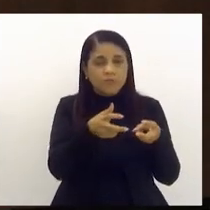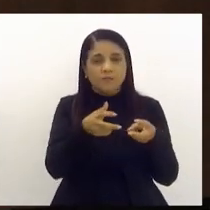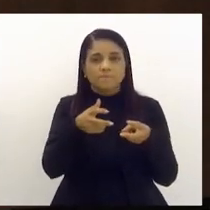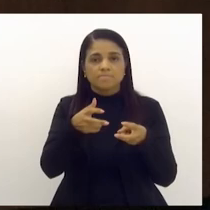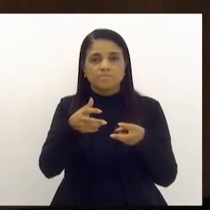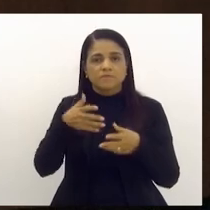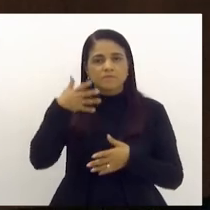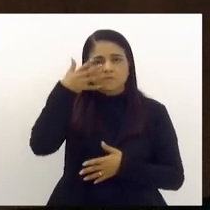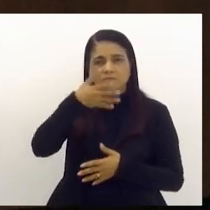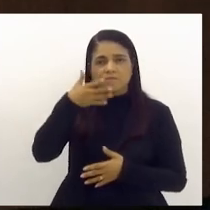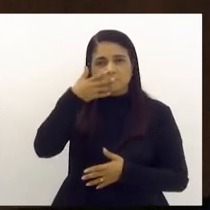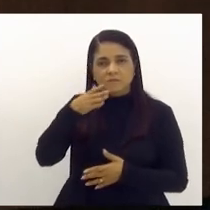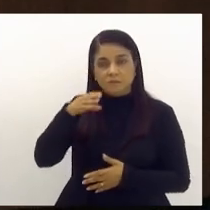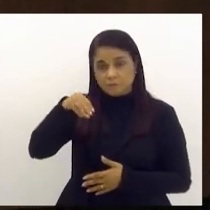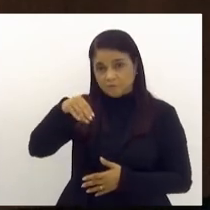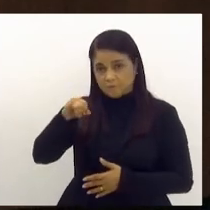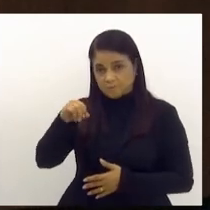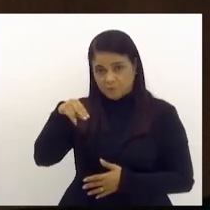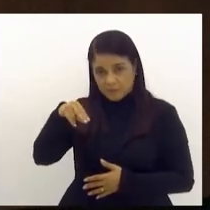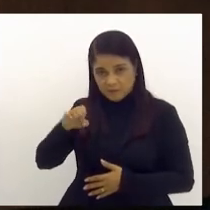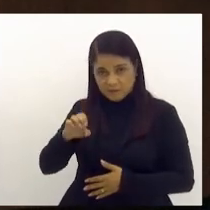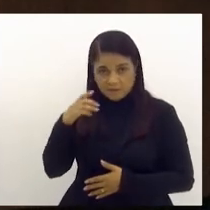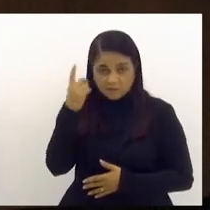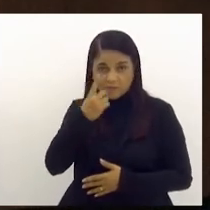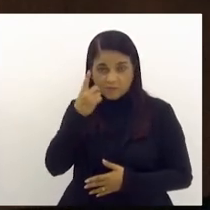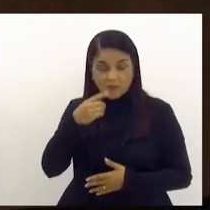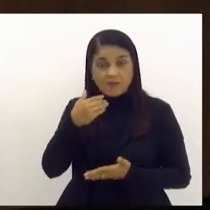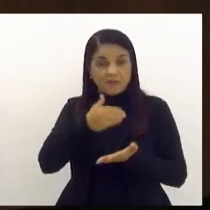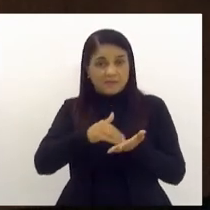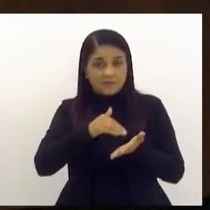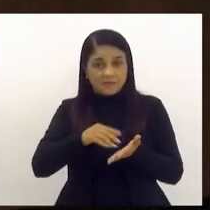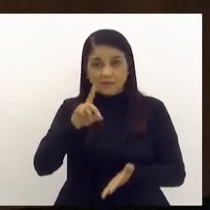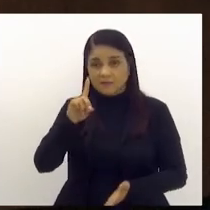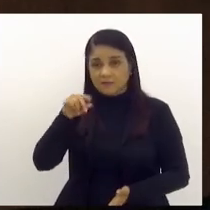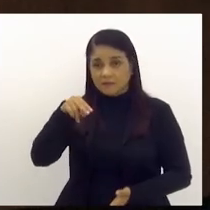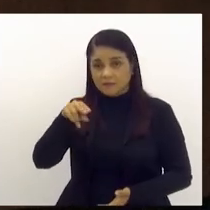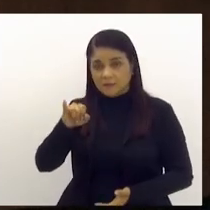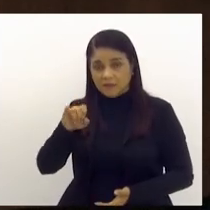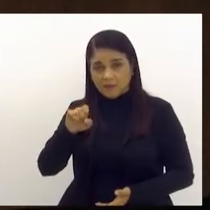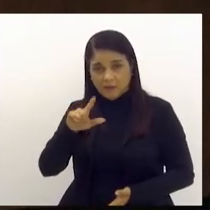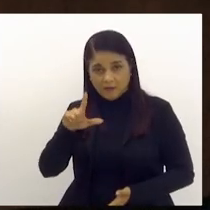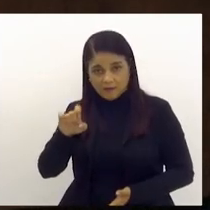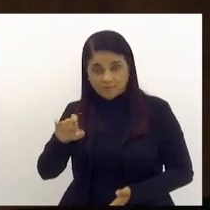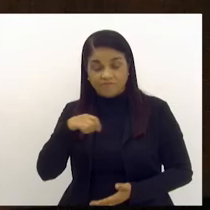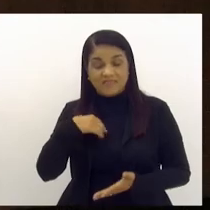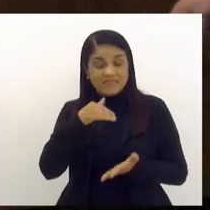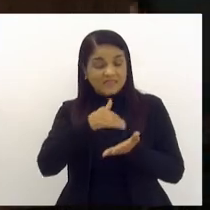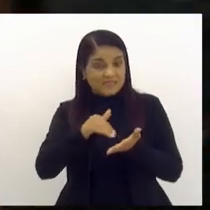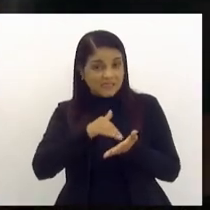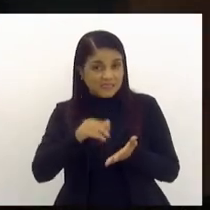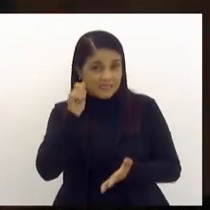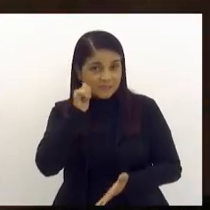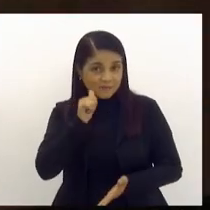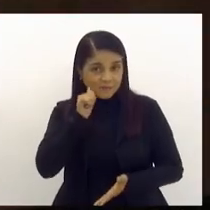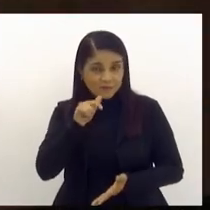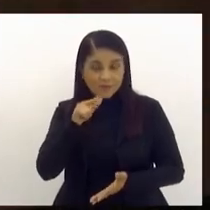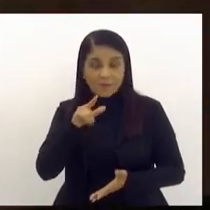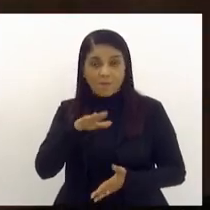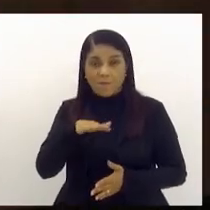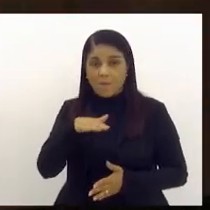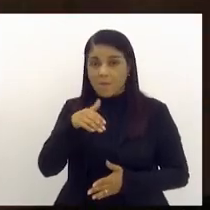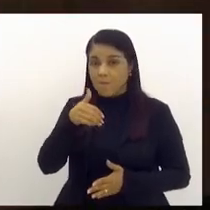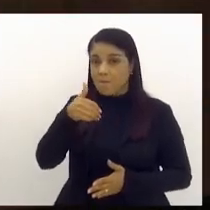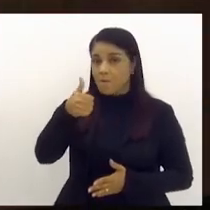deputado Carlos Mink, que a secretária Daniele foi aquela secretária que melhor aplicou...